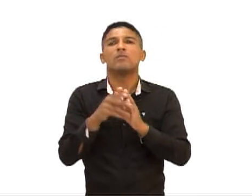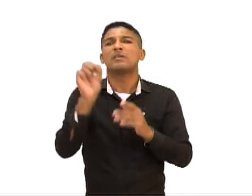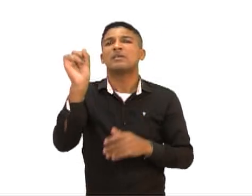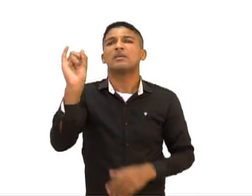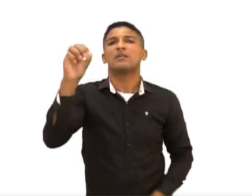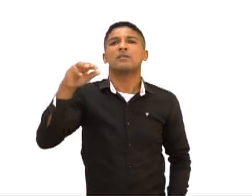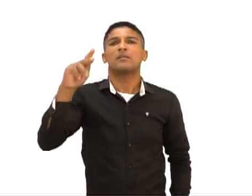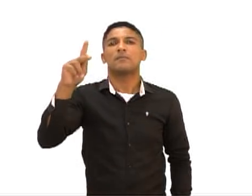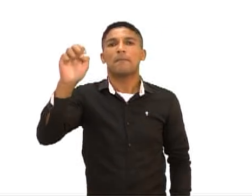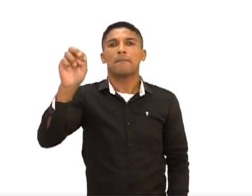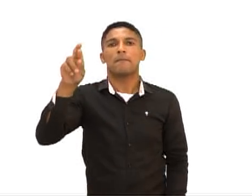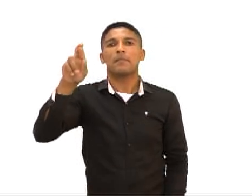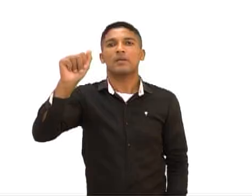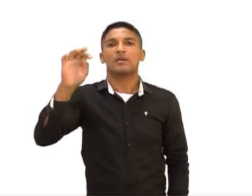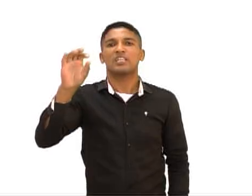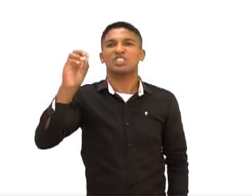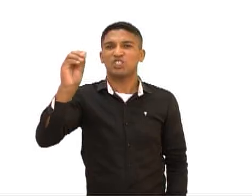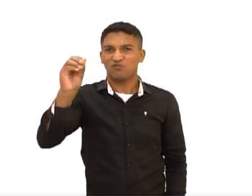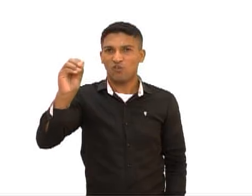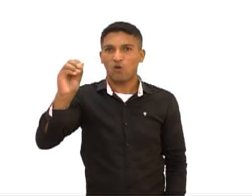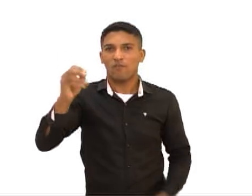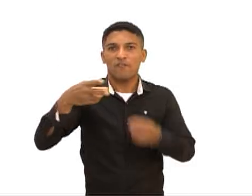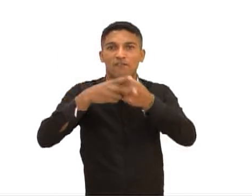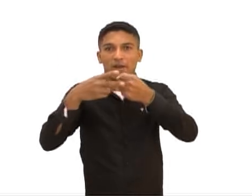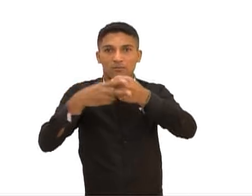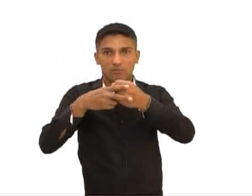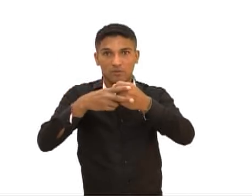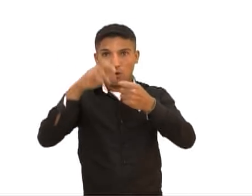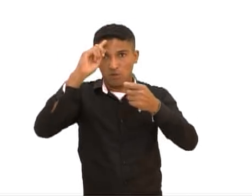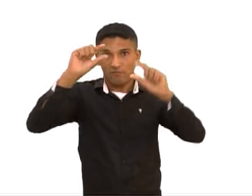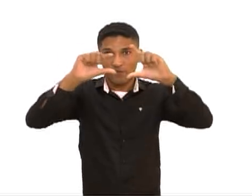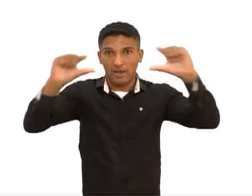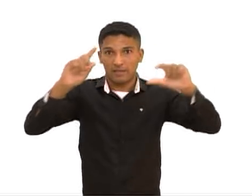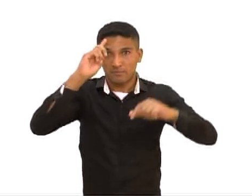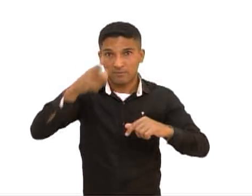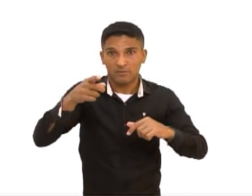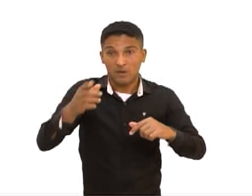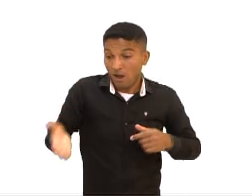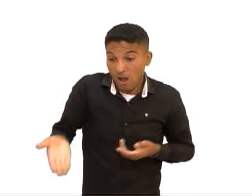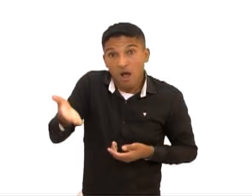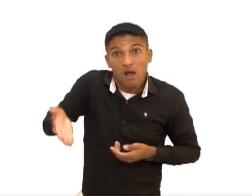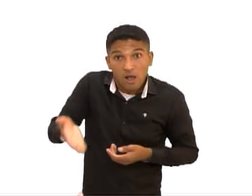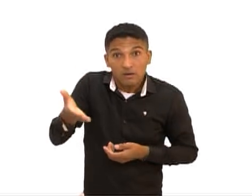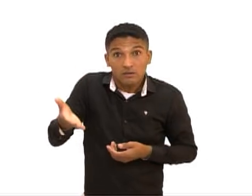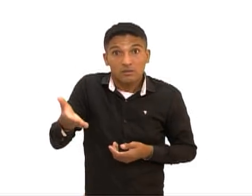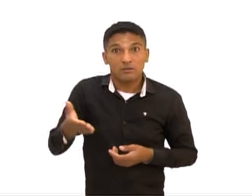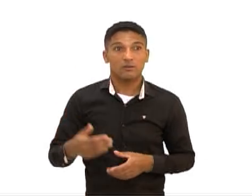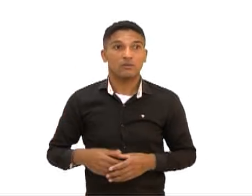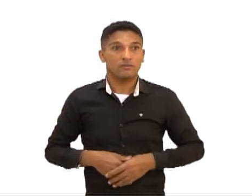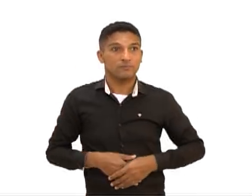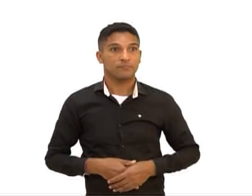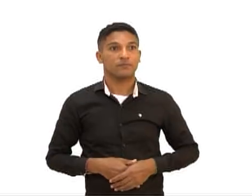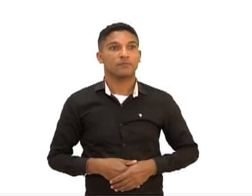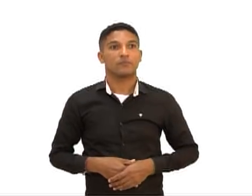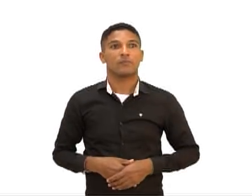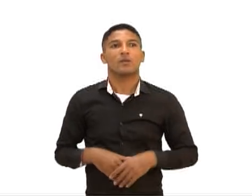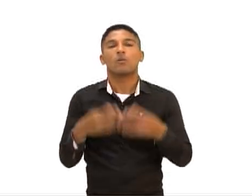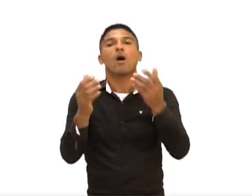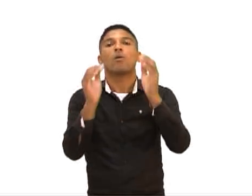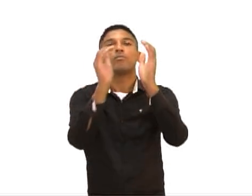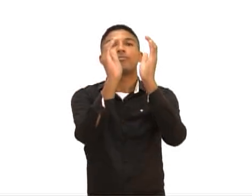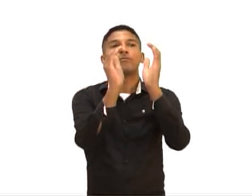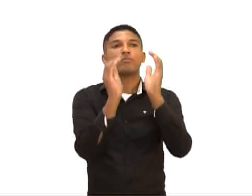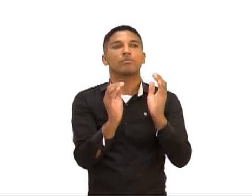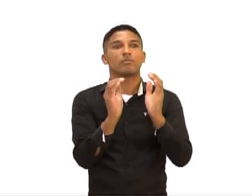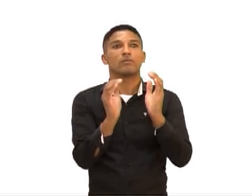vejam, o imperativo é um modo verbal utilizado para exprimir uma atitude de ordem, conselho, convite